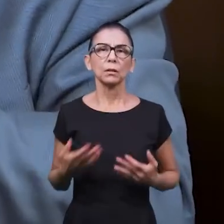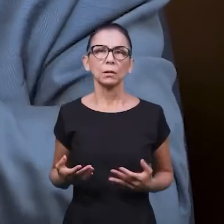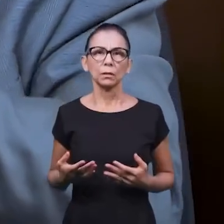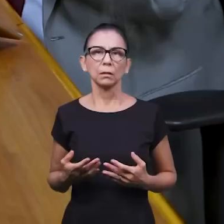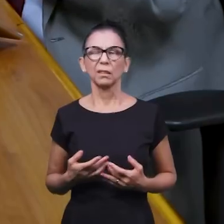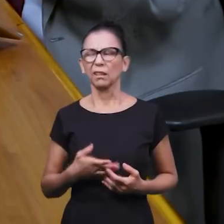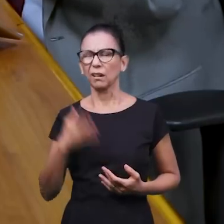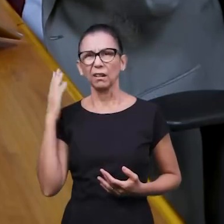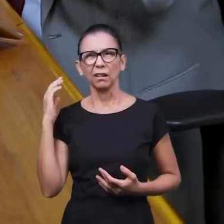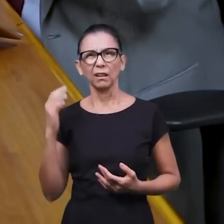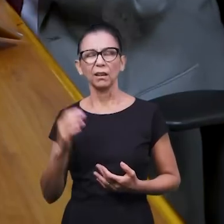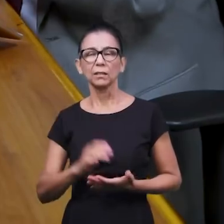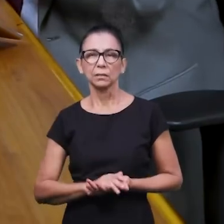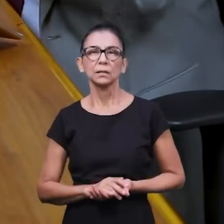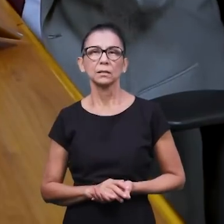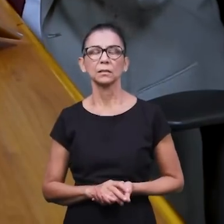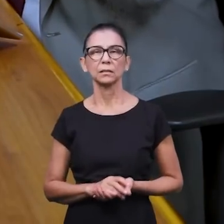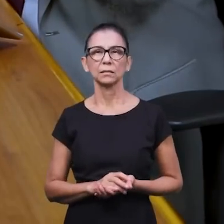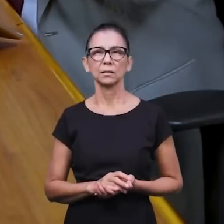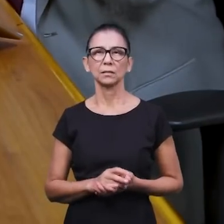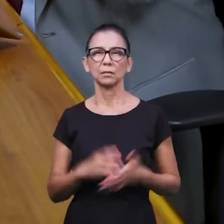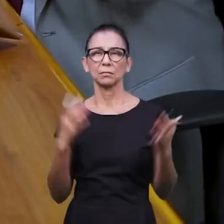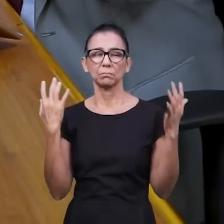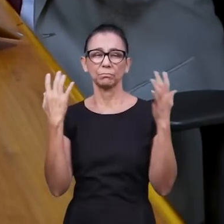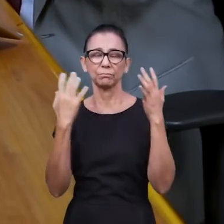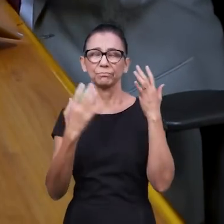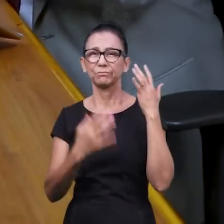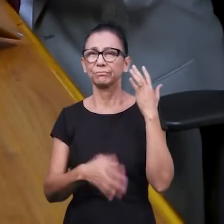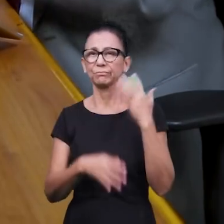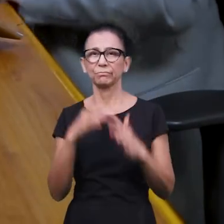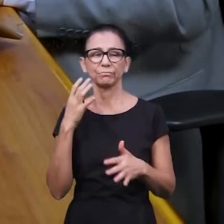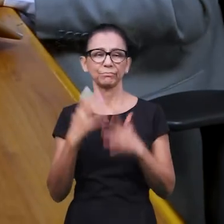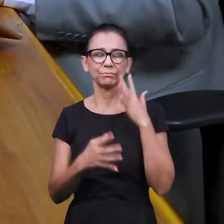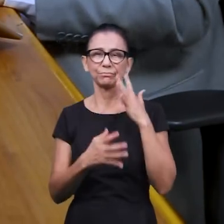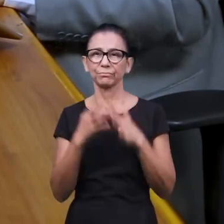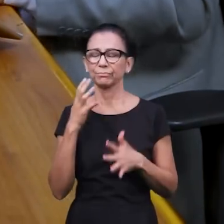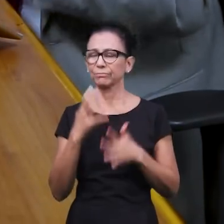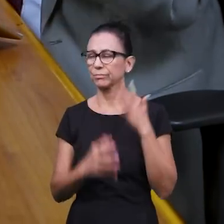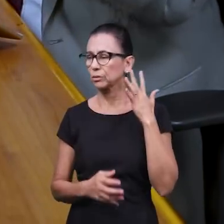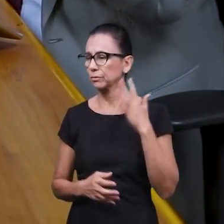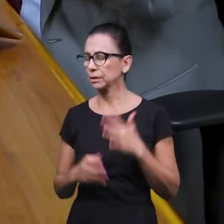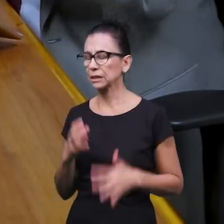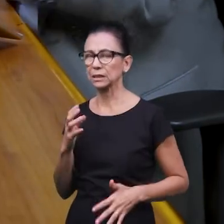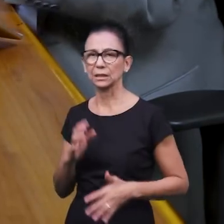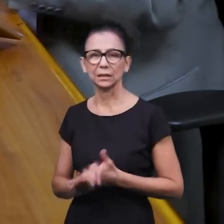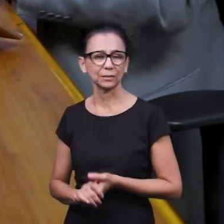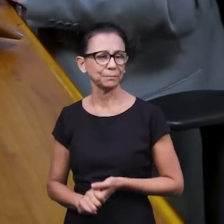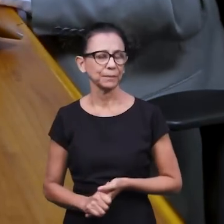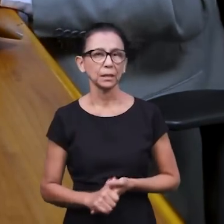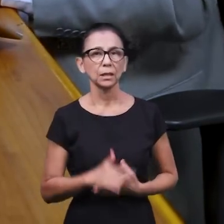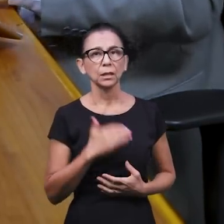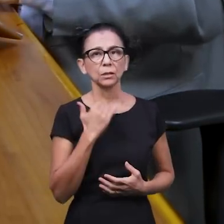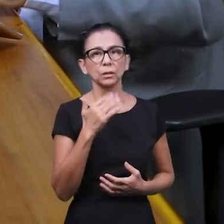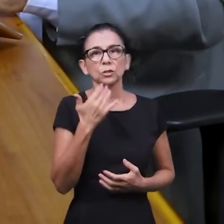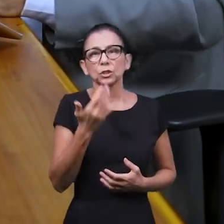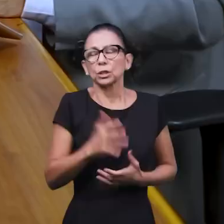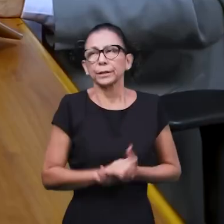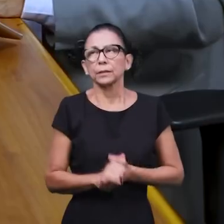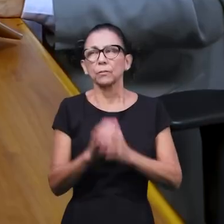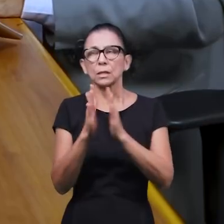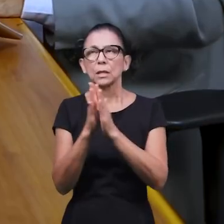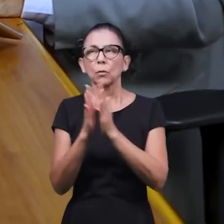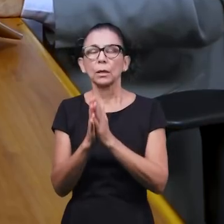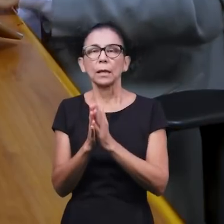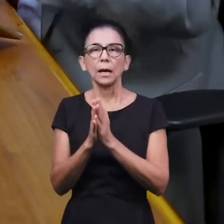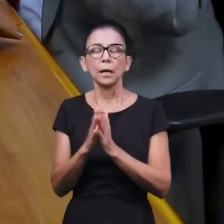sobre isso, é uma conversa que precisa estar em comunhão, tá ali com aquele momento direcionado, Senhor. Não adianta orar, como você falou, com o